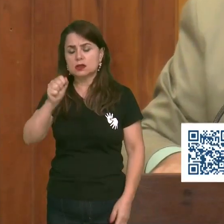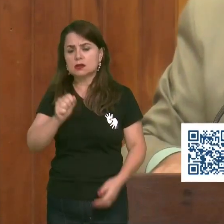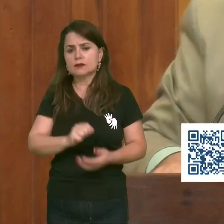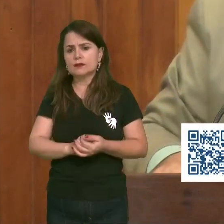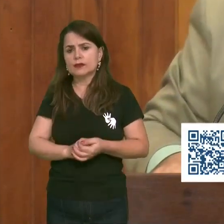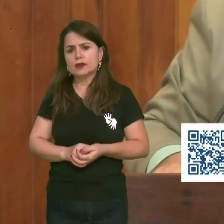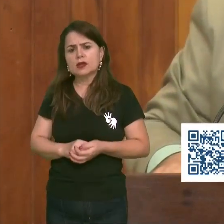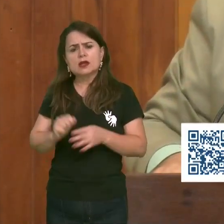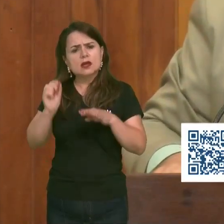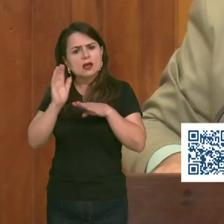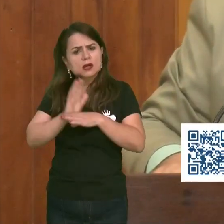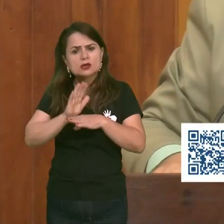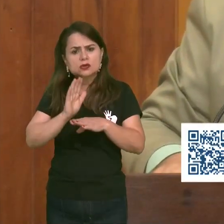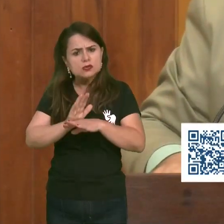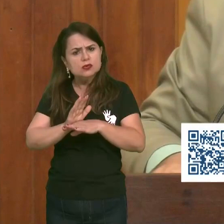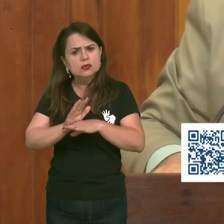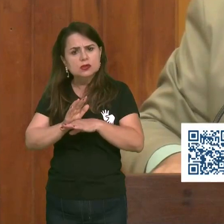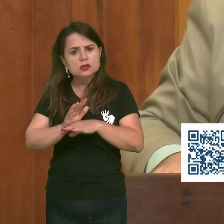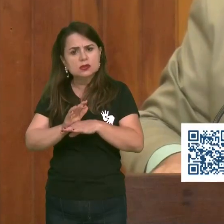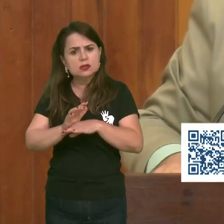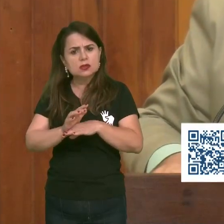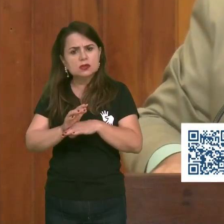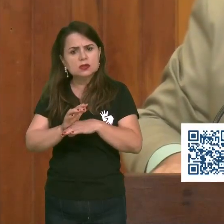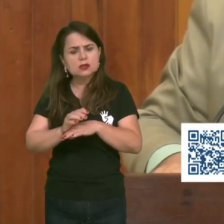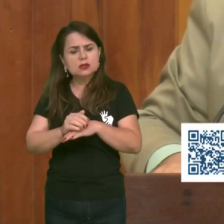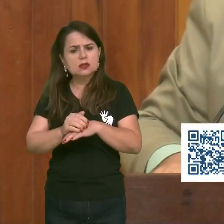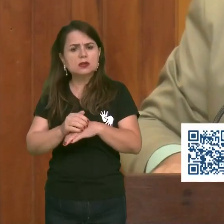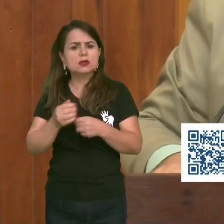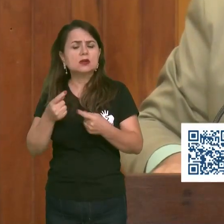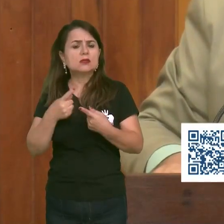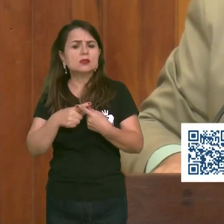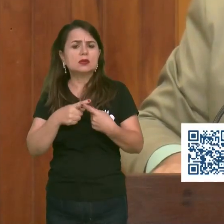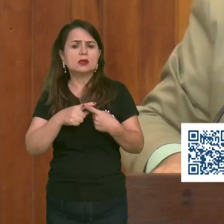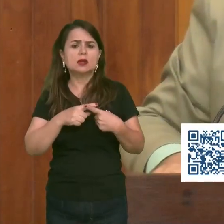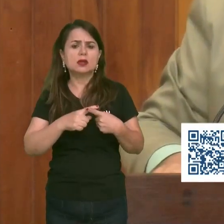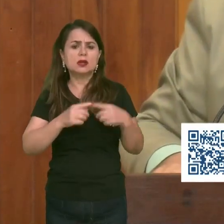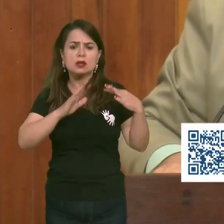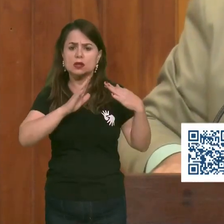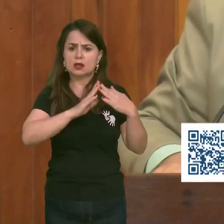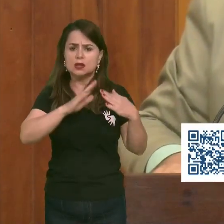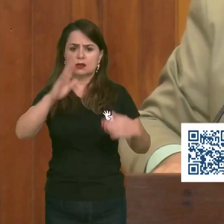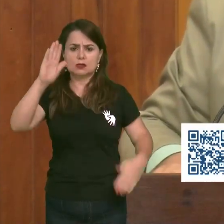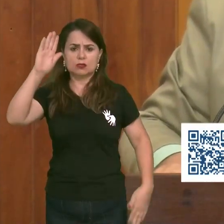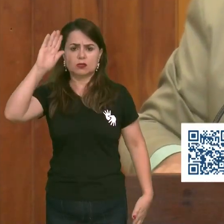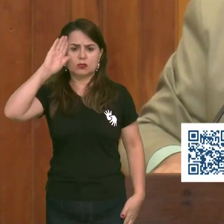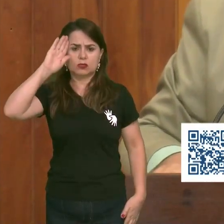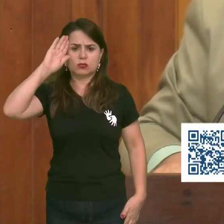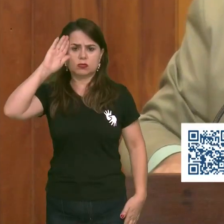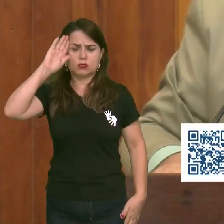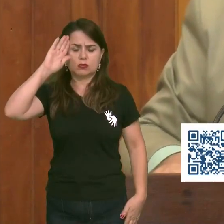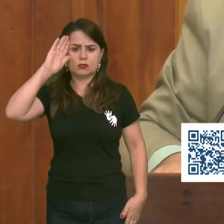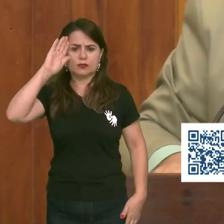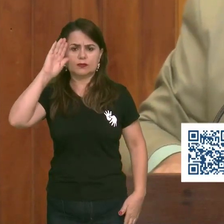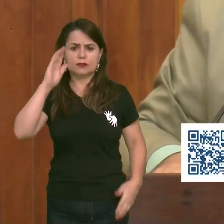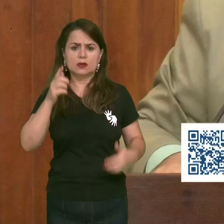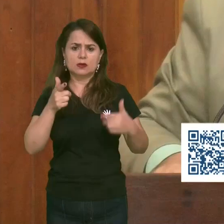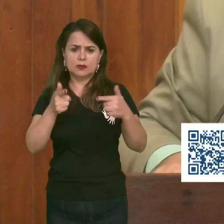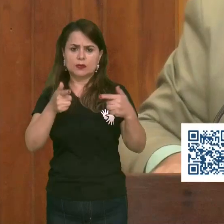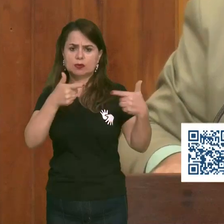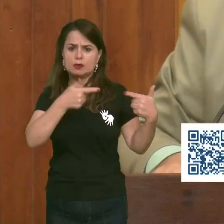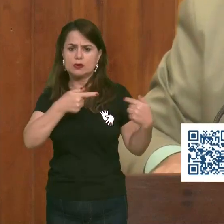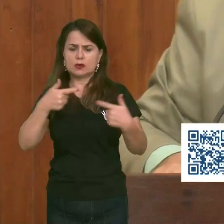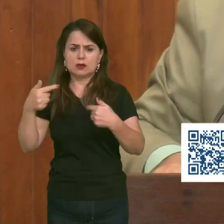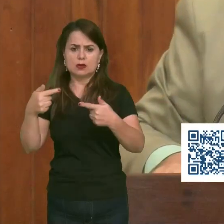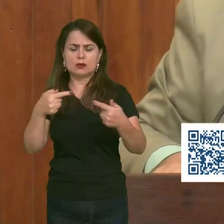dá esse apoio não tá fazendo nenhum favor para o tiro de guerra nenhum favor que Eles prestam serviço o vereador